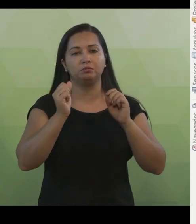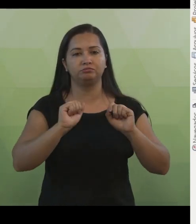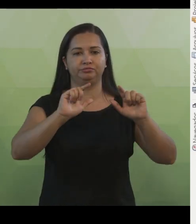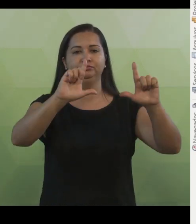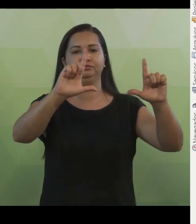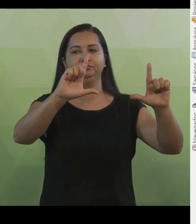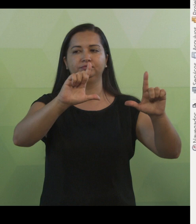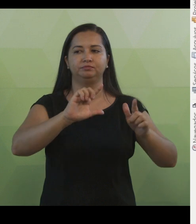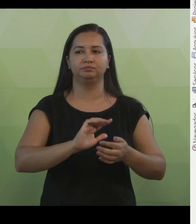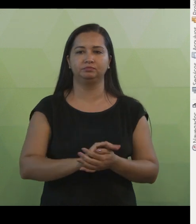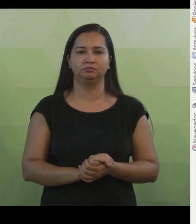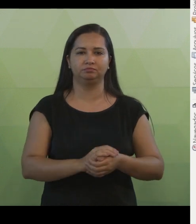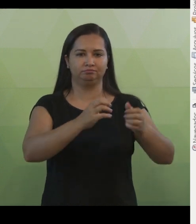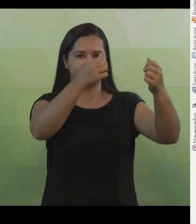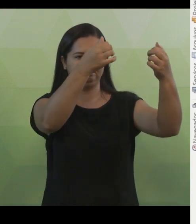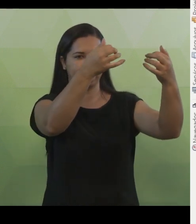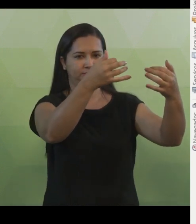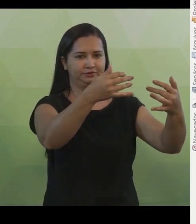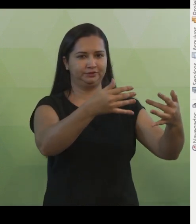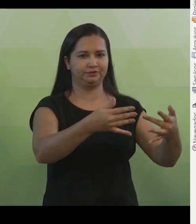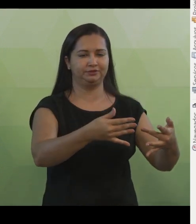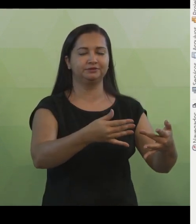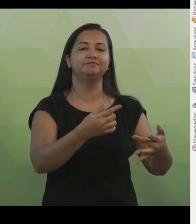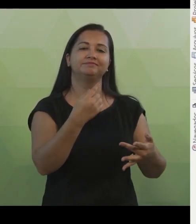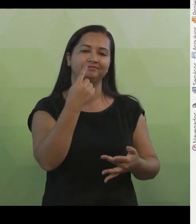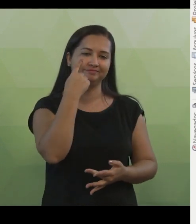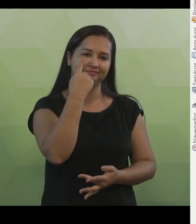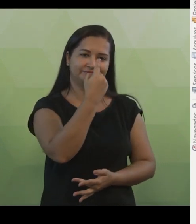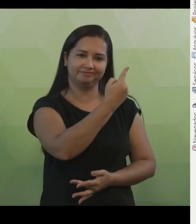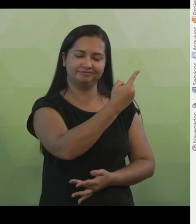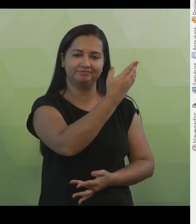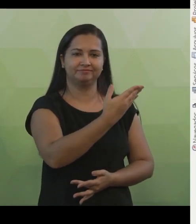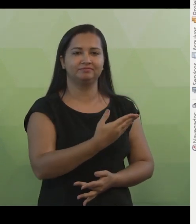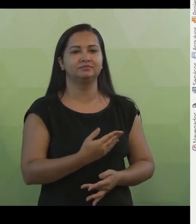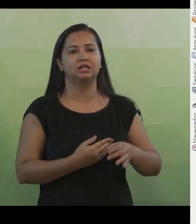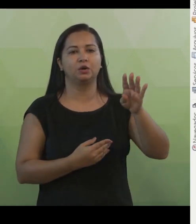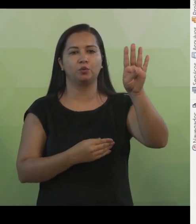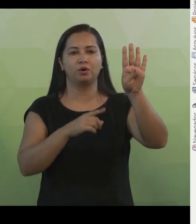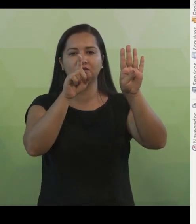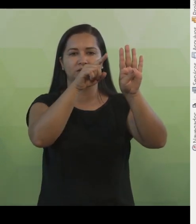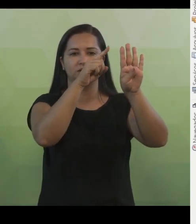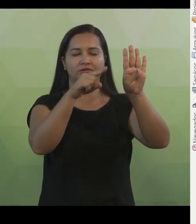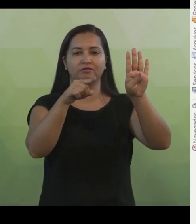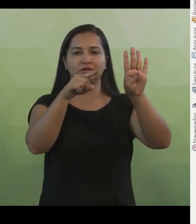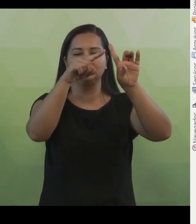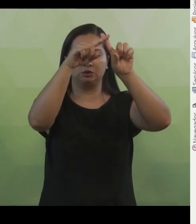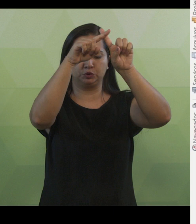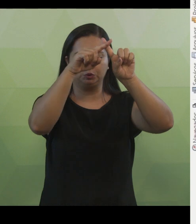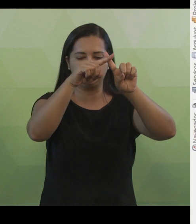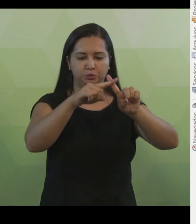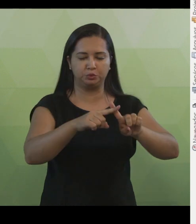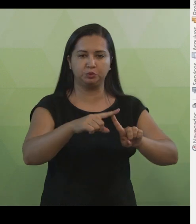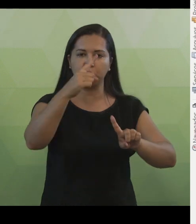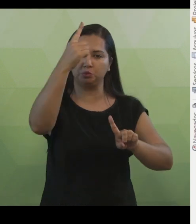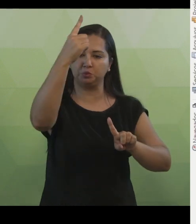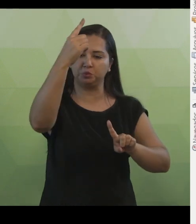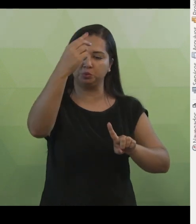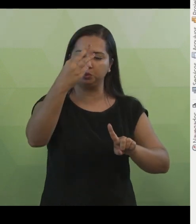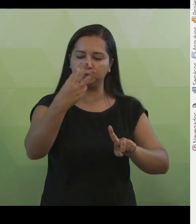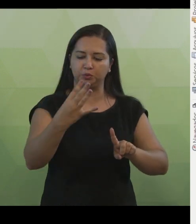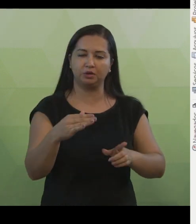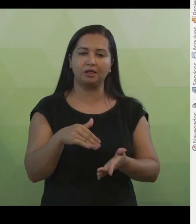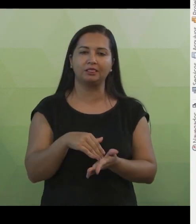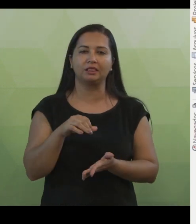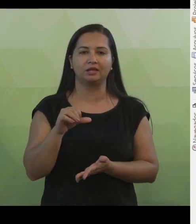o número vezes o auxiliar, ou seja, a operação mesmo já vai estar retornando aqui dentro do próprio método